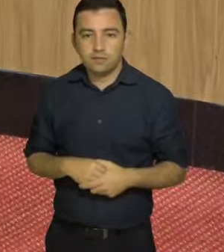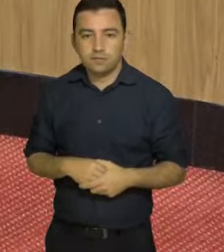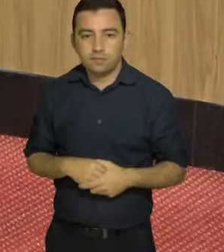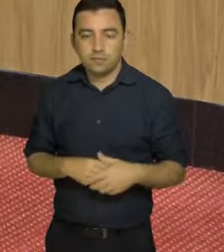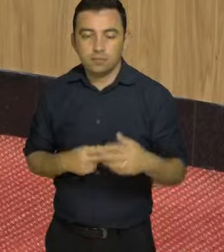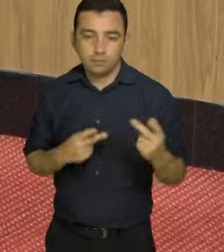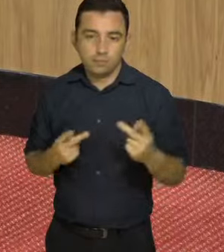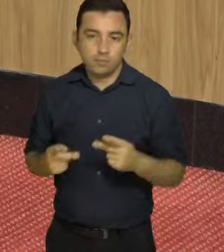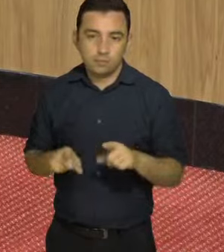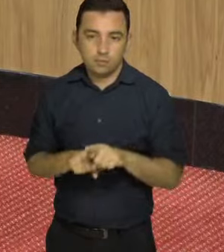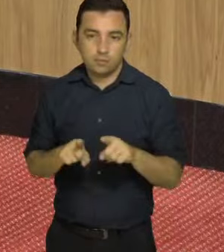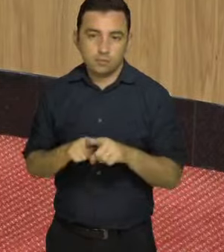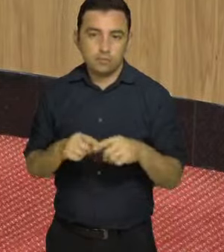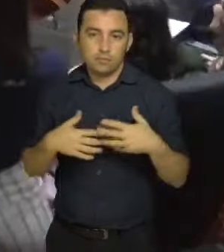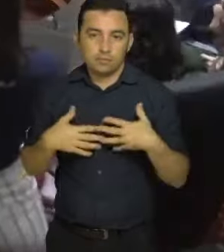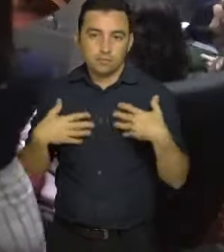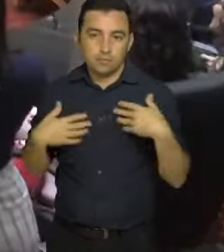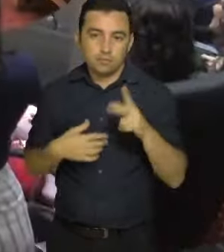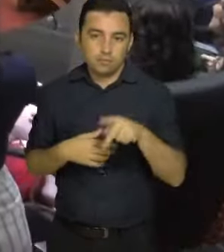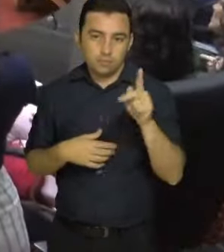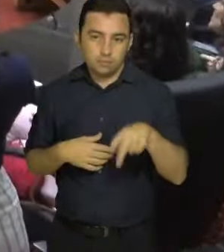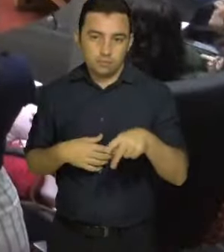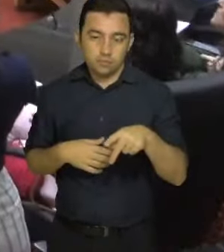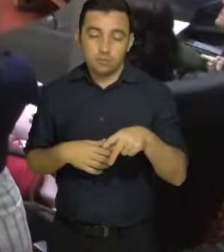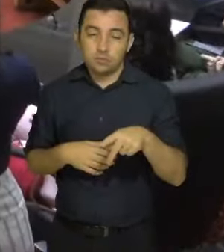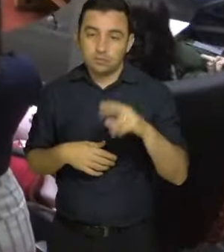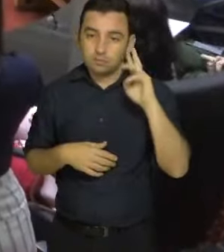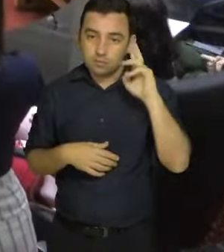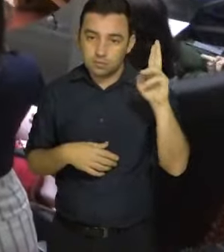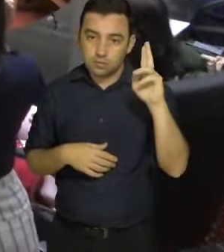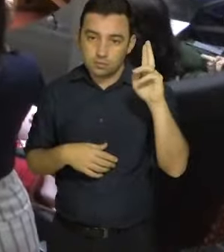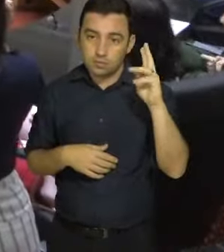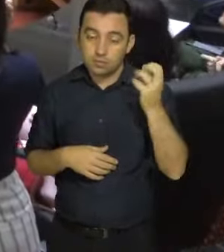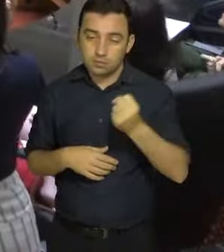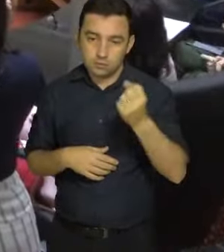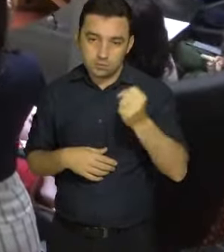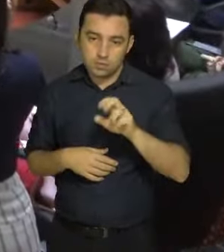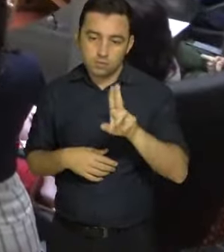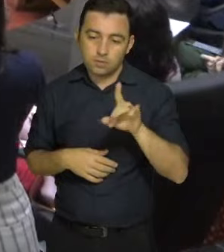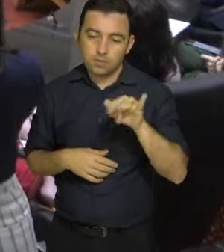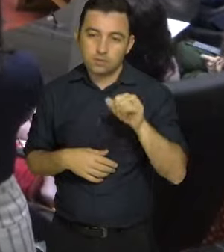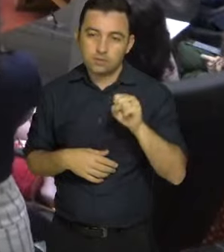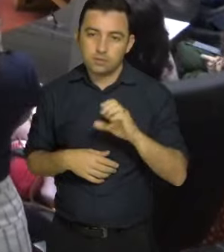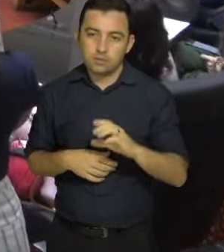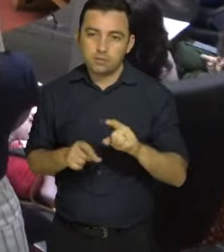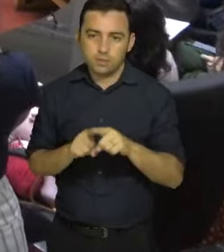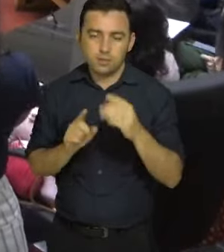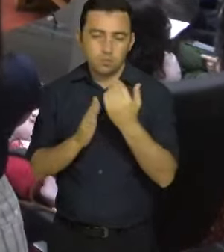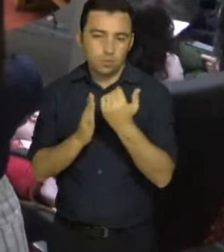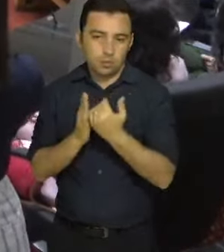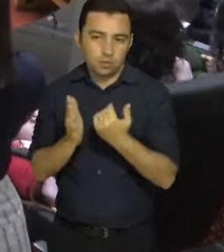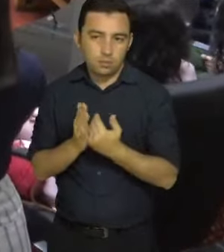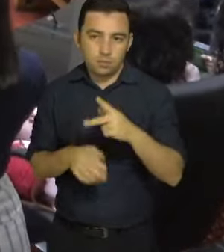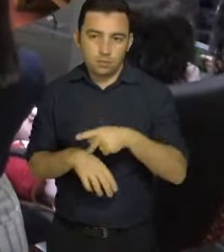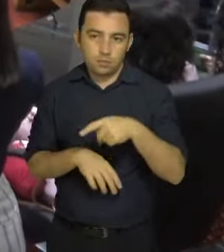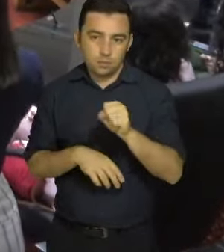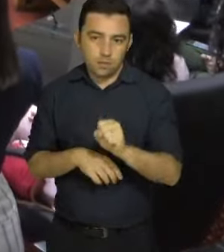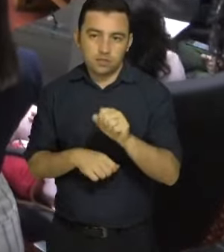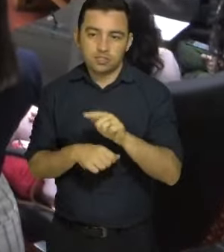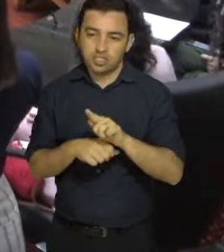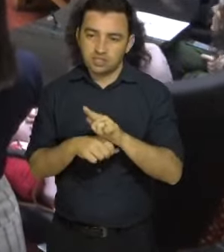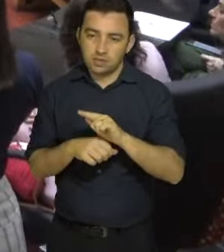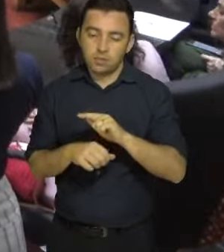Convidamos para receber a homenagem a professora titular aposentada da UDESC e professora do Programa de Pós-Graduação em Gestão